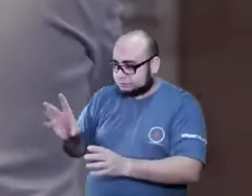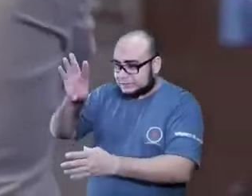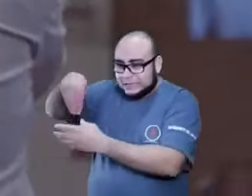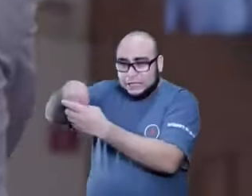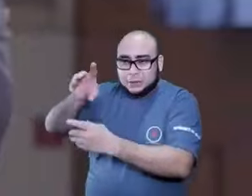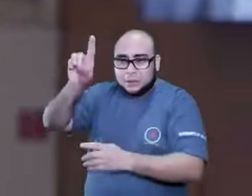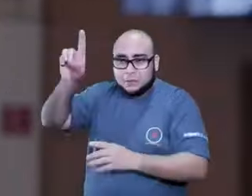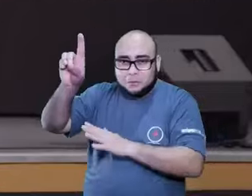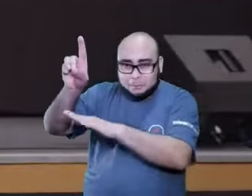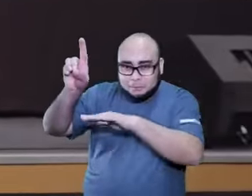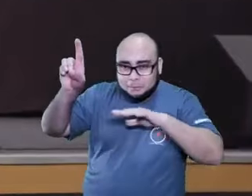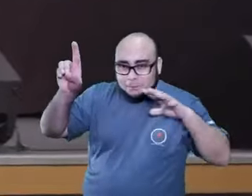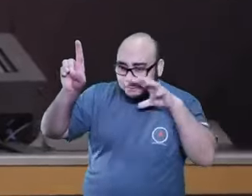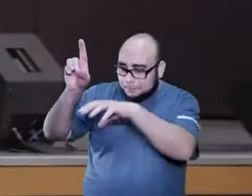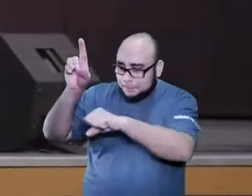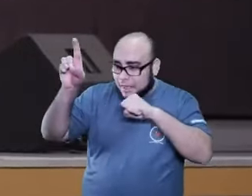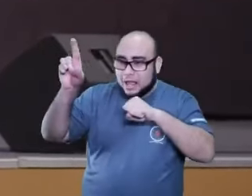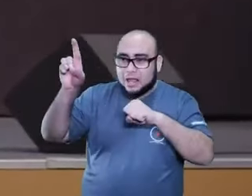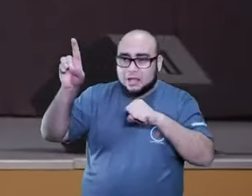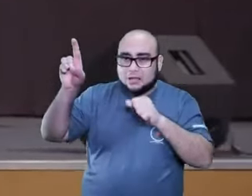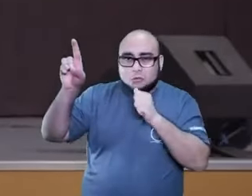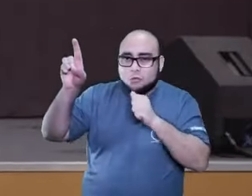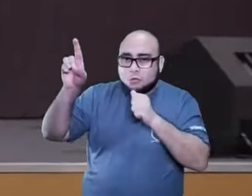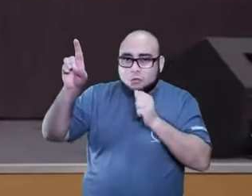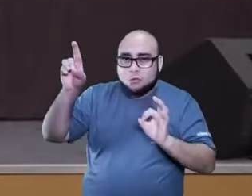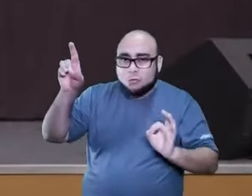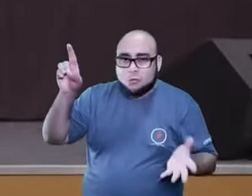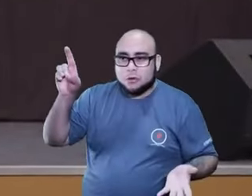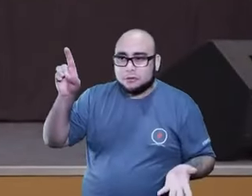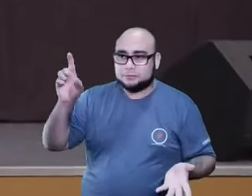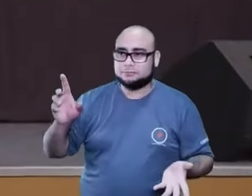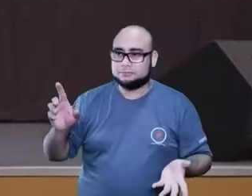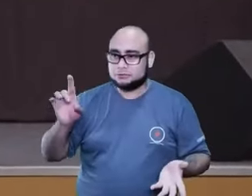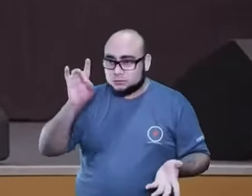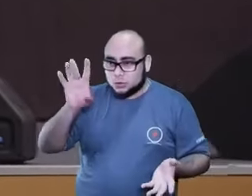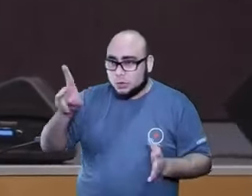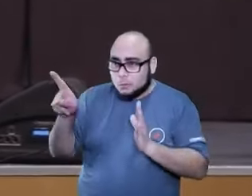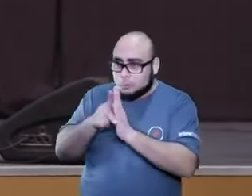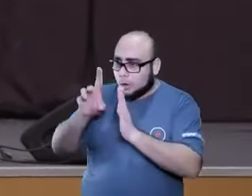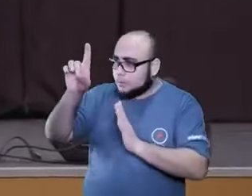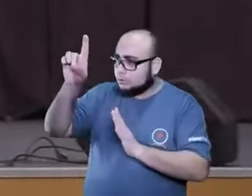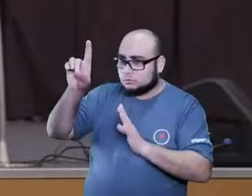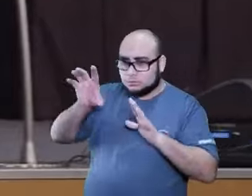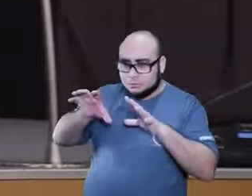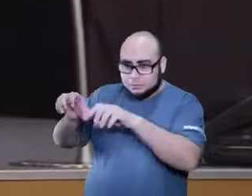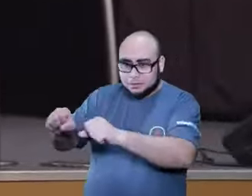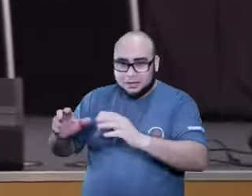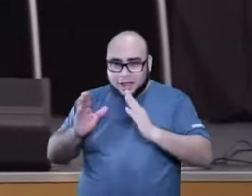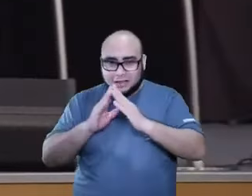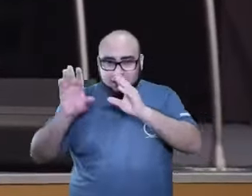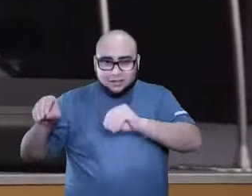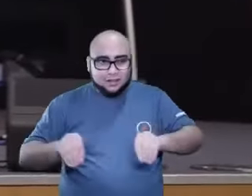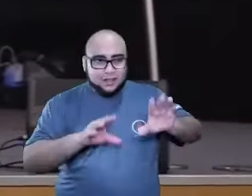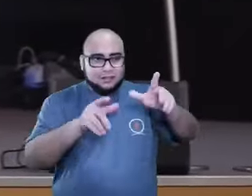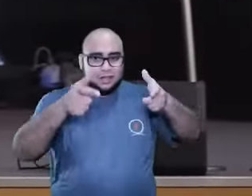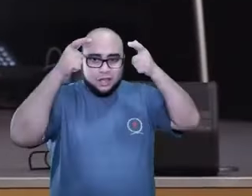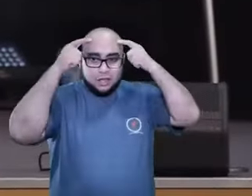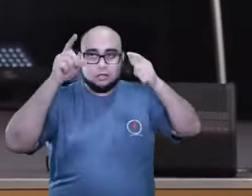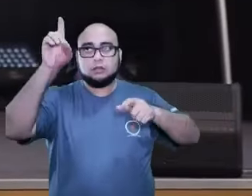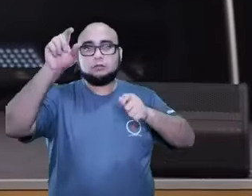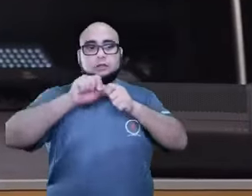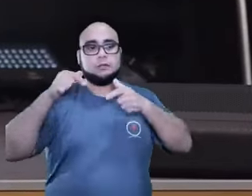Quando tocaram no que deveria ser usado só para Deus, aí Deus entrou. Aí Deus